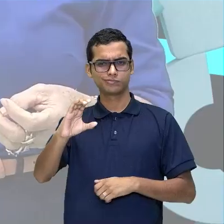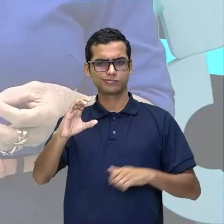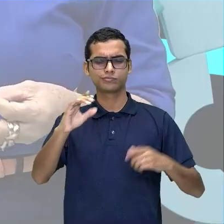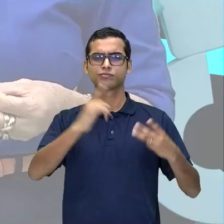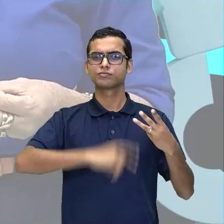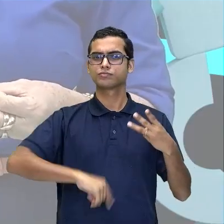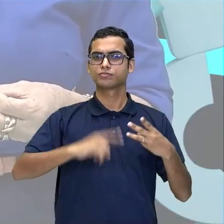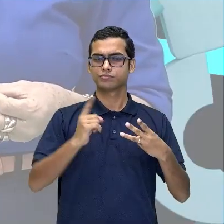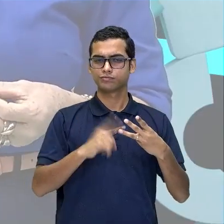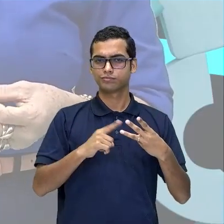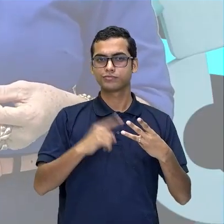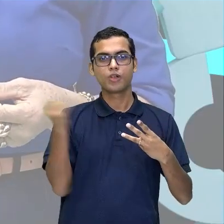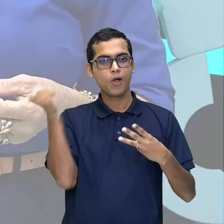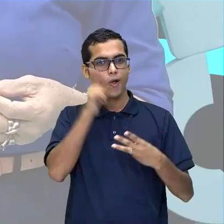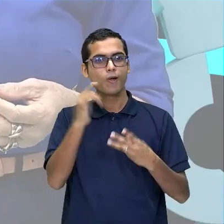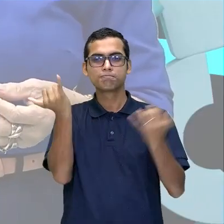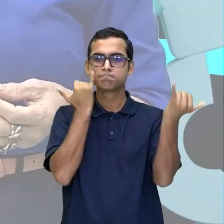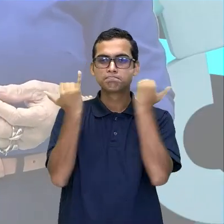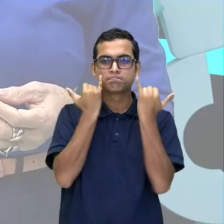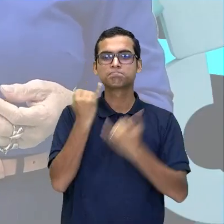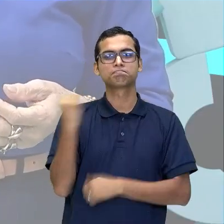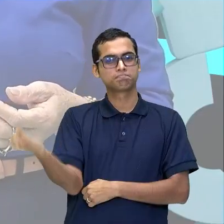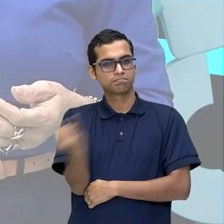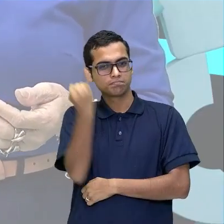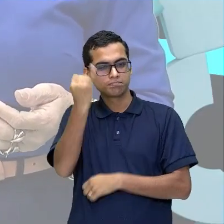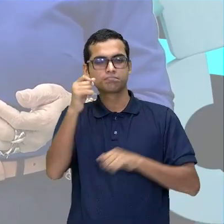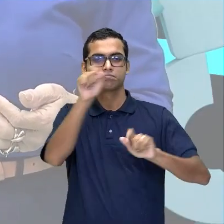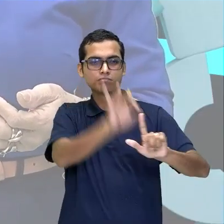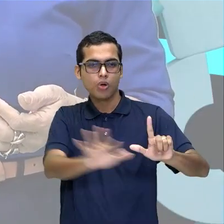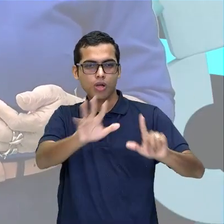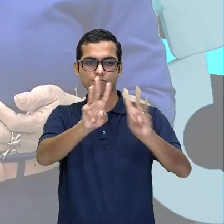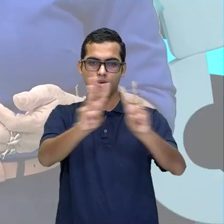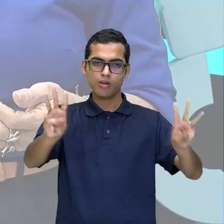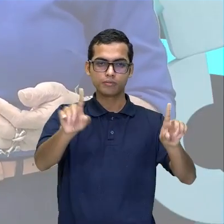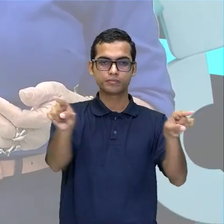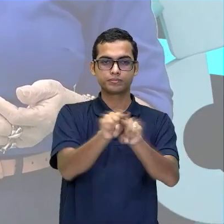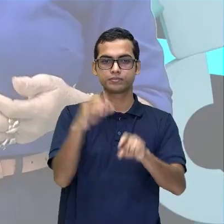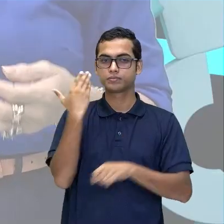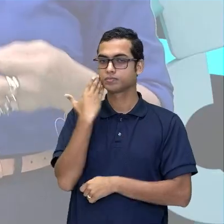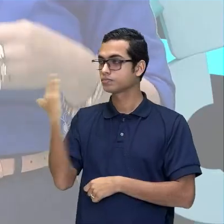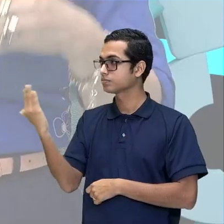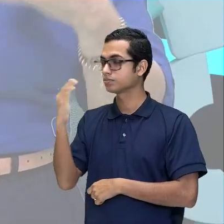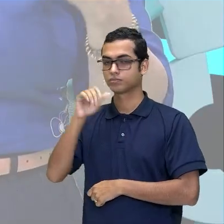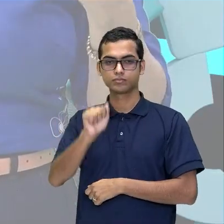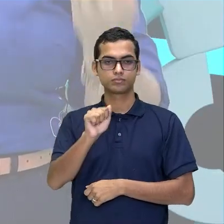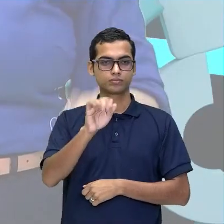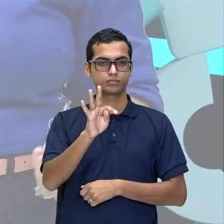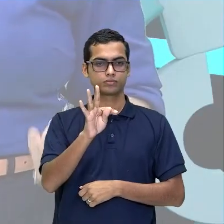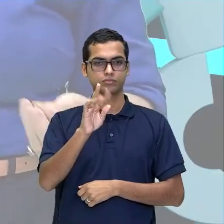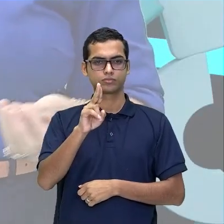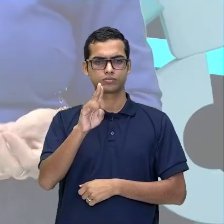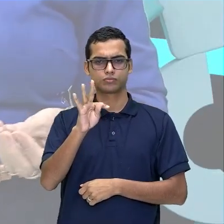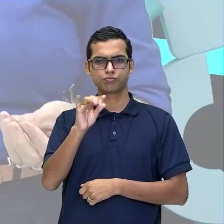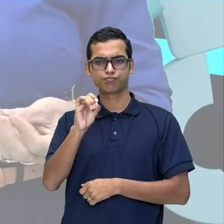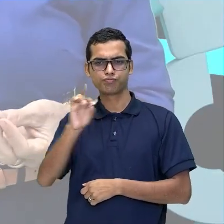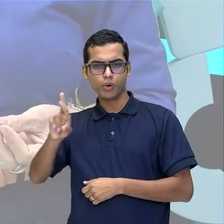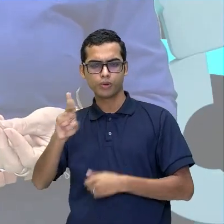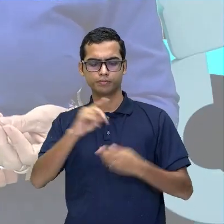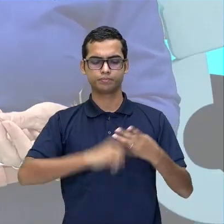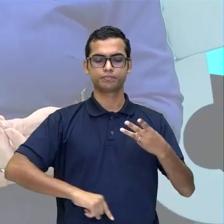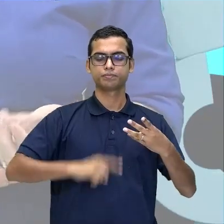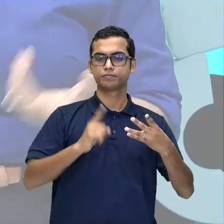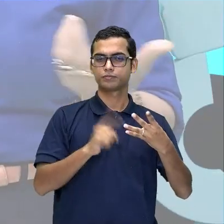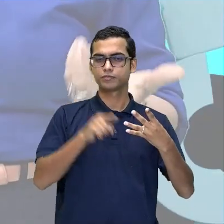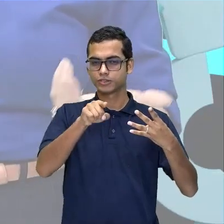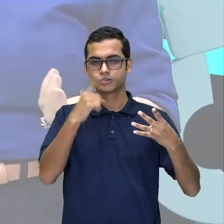tiver interesse, acesse. Este aqui, o Atutor, e um que você provavelmente acessou